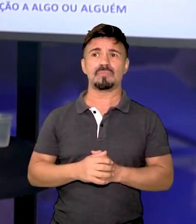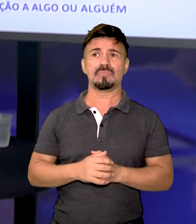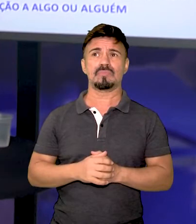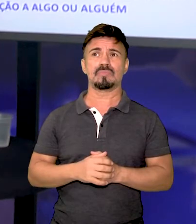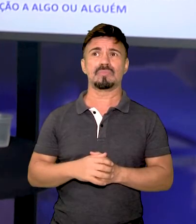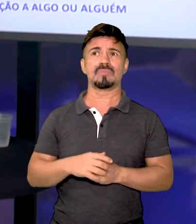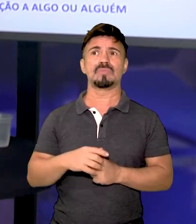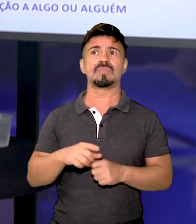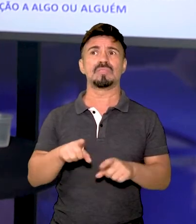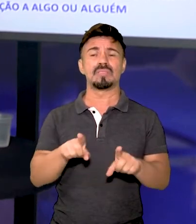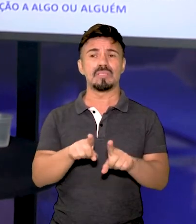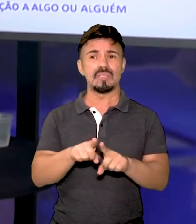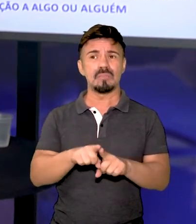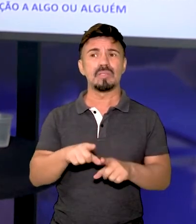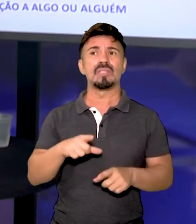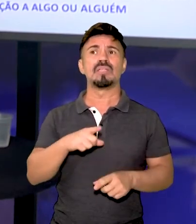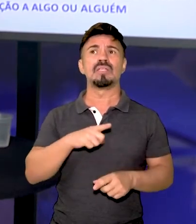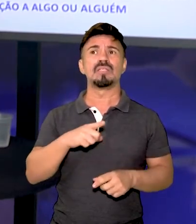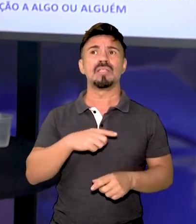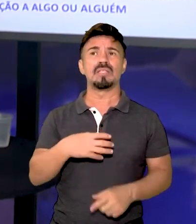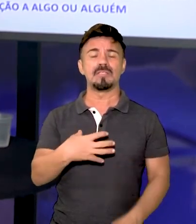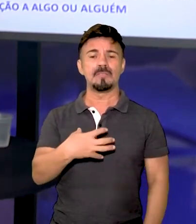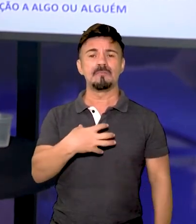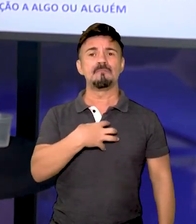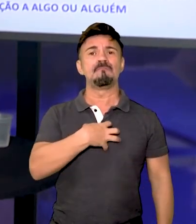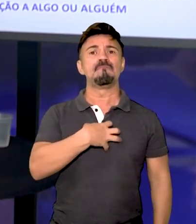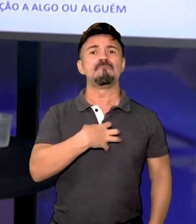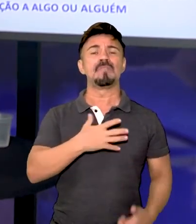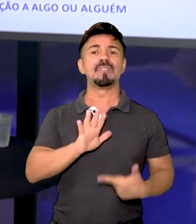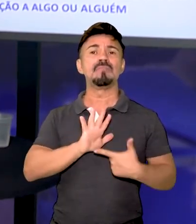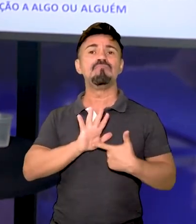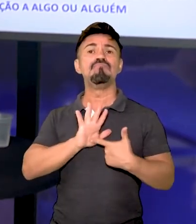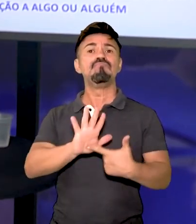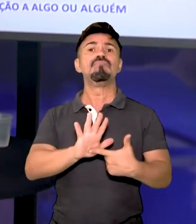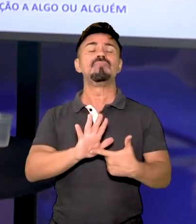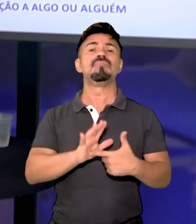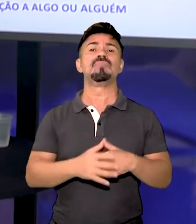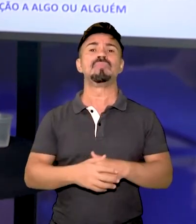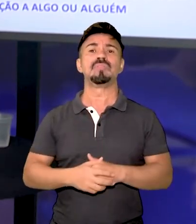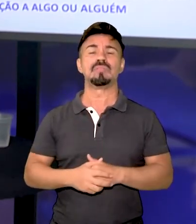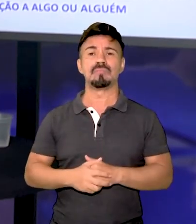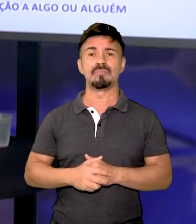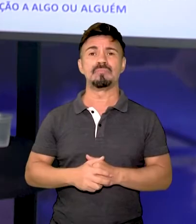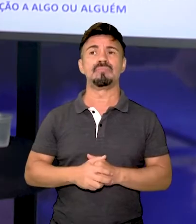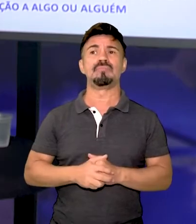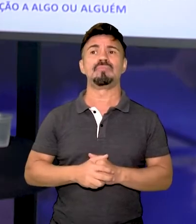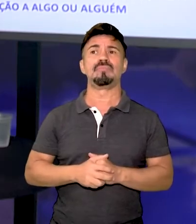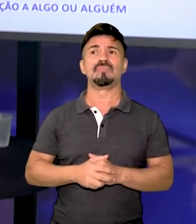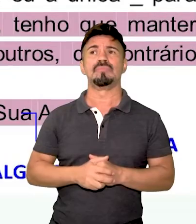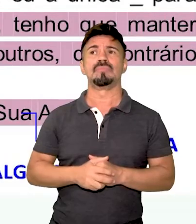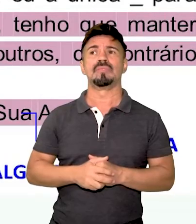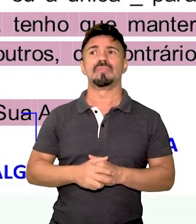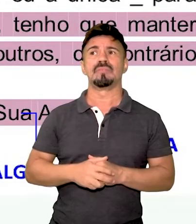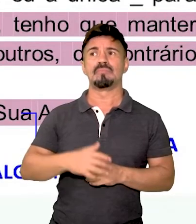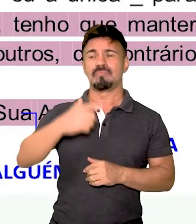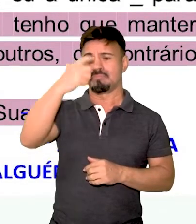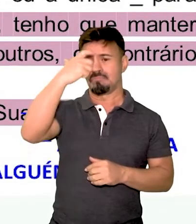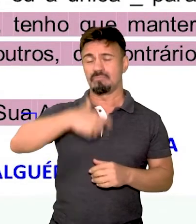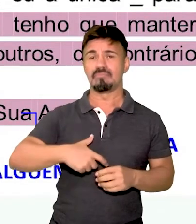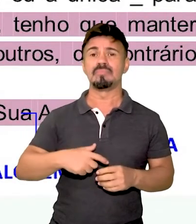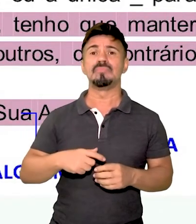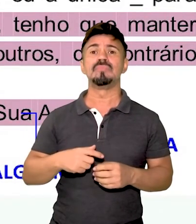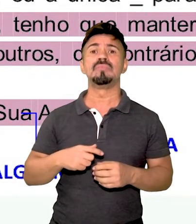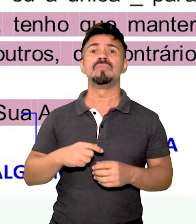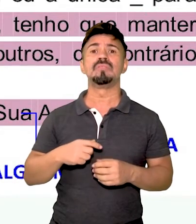temos também uns sentimentos, né, expressivos aí, quando ela coloca sentimentos pessoais em relação a